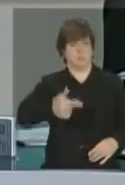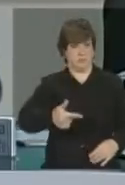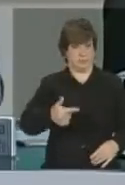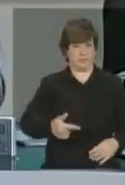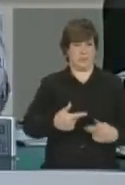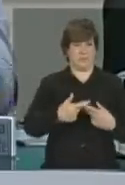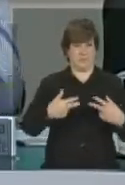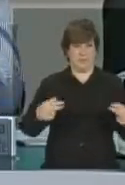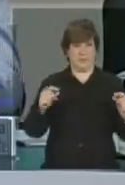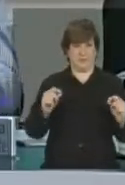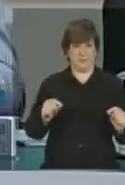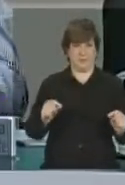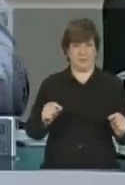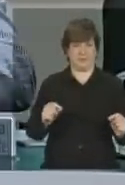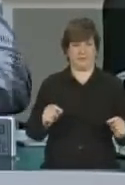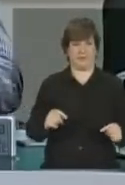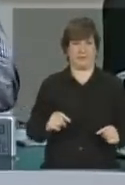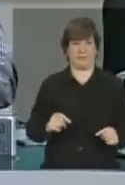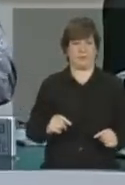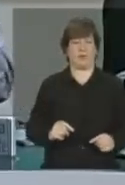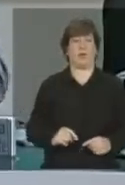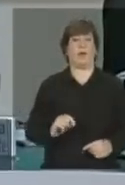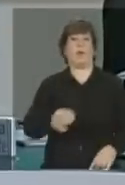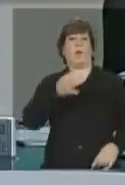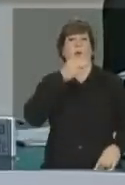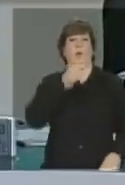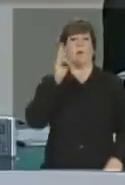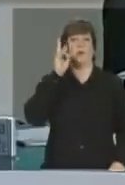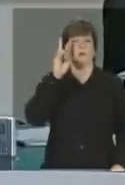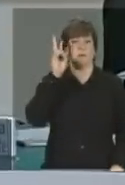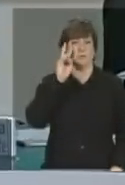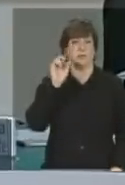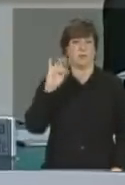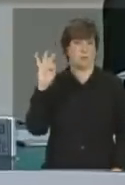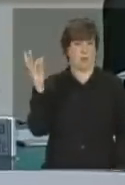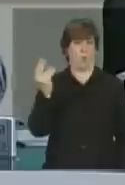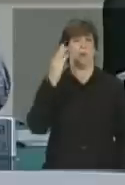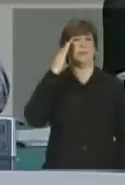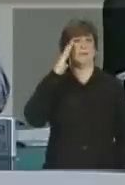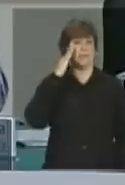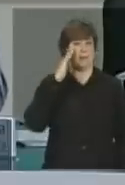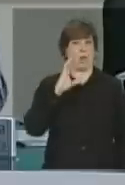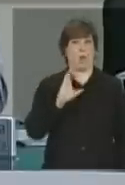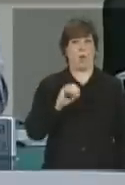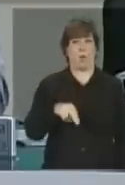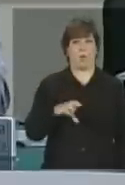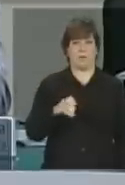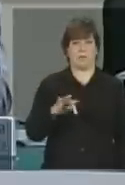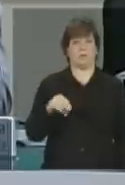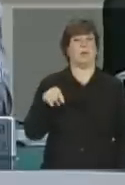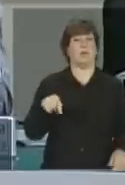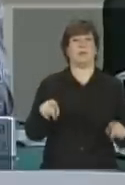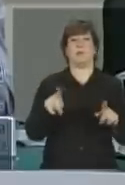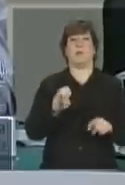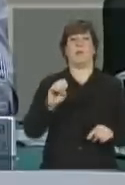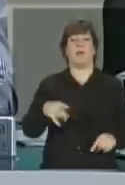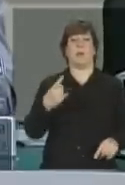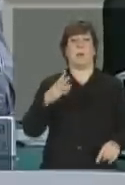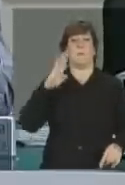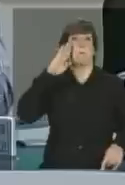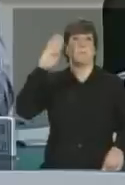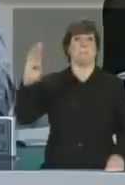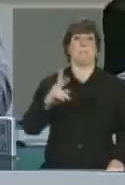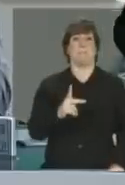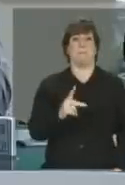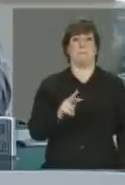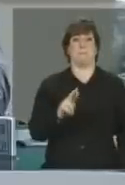realidade, o conceito, embora seja entendido por todos, ele não é uma prioridade, ele é um conceito marginal. Ele não está